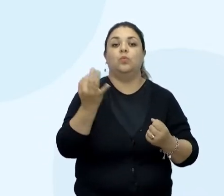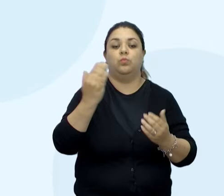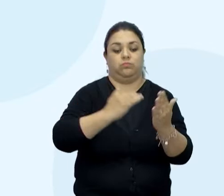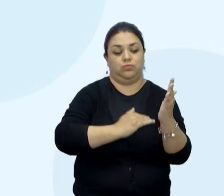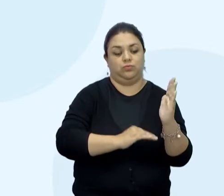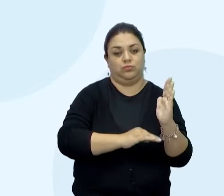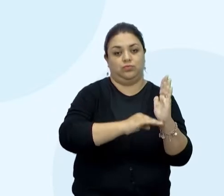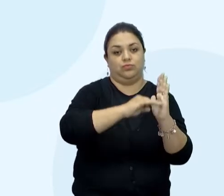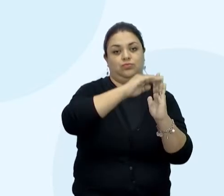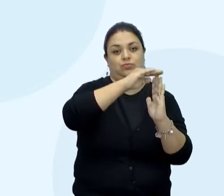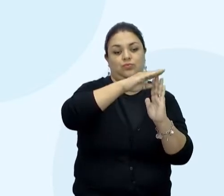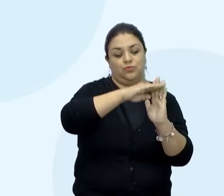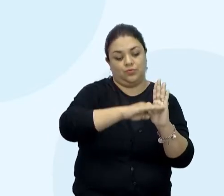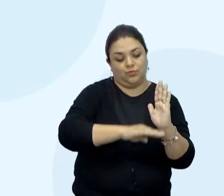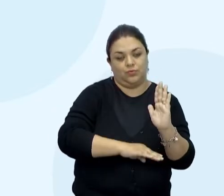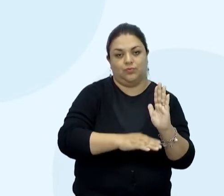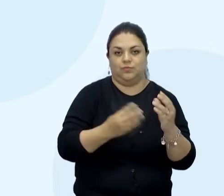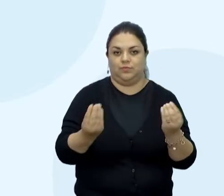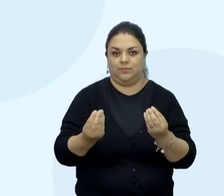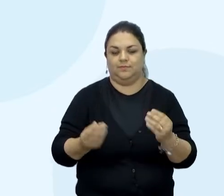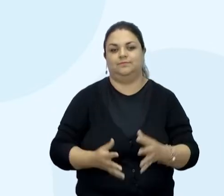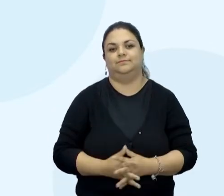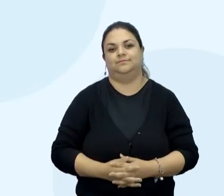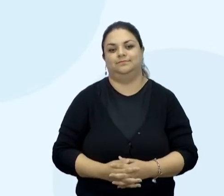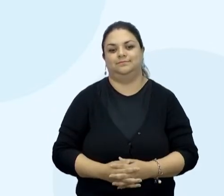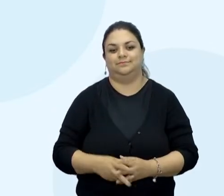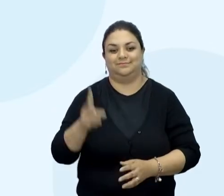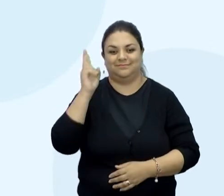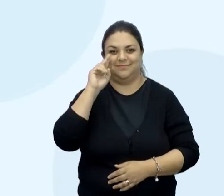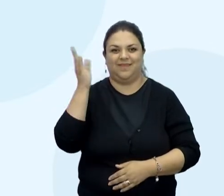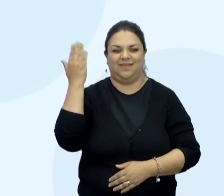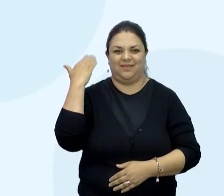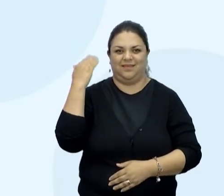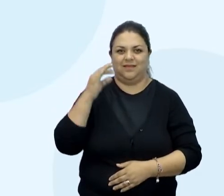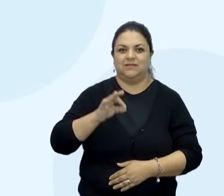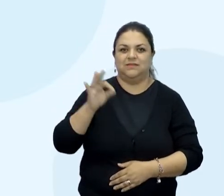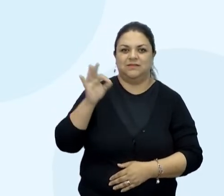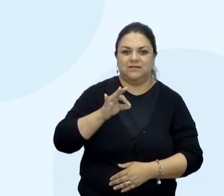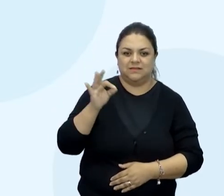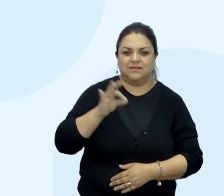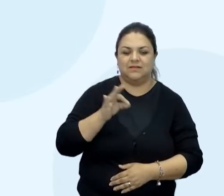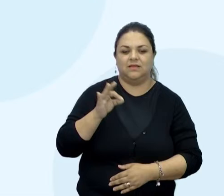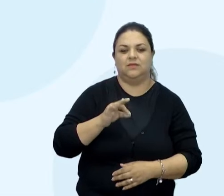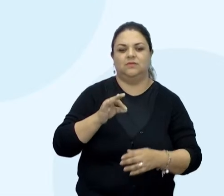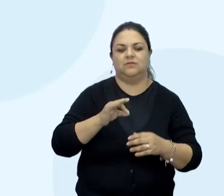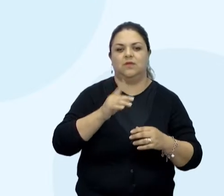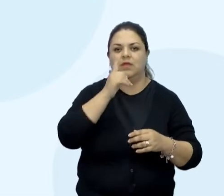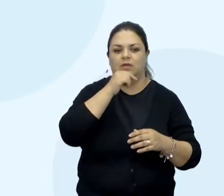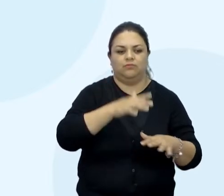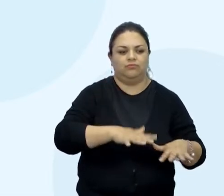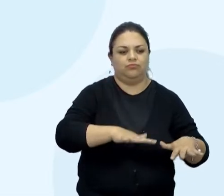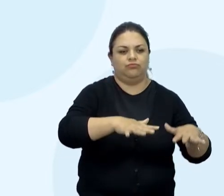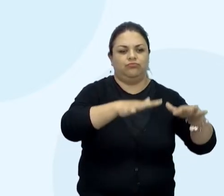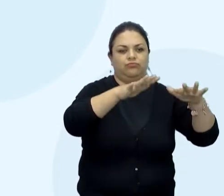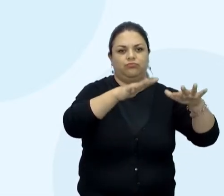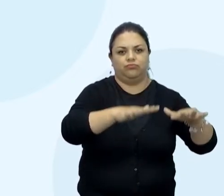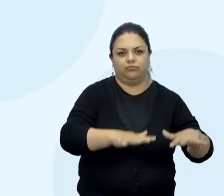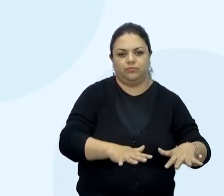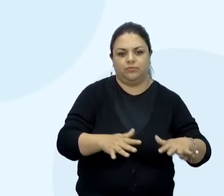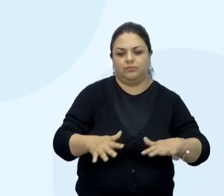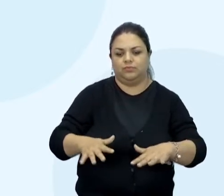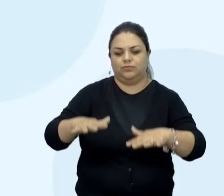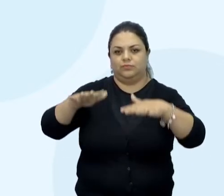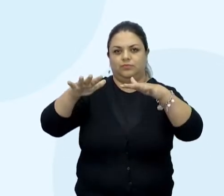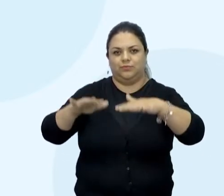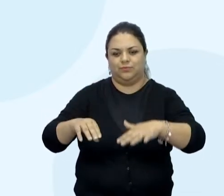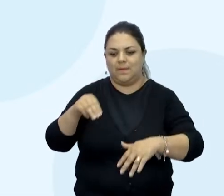para vocês aí quando eu estava falando sobre o índice pluviométrico na atividade 2 e eu expliquei como esses milímetros